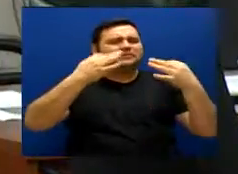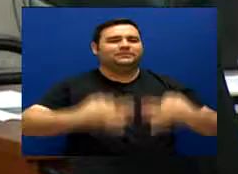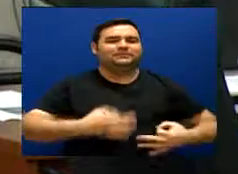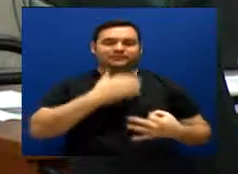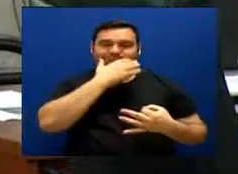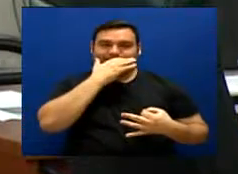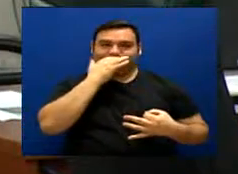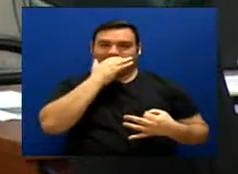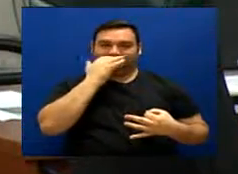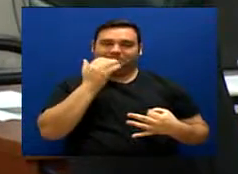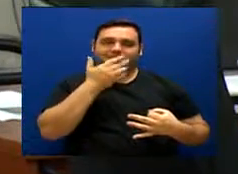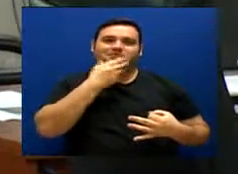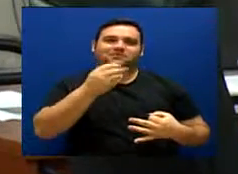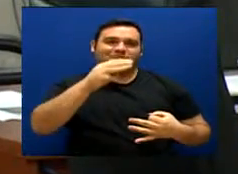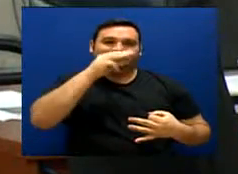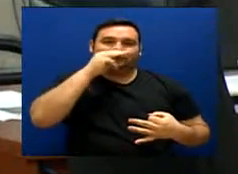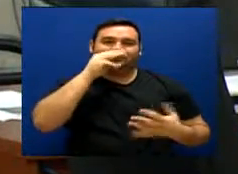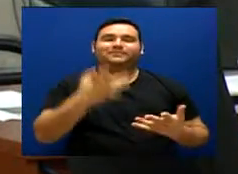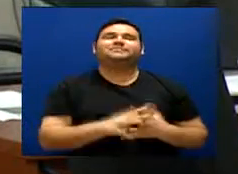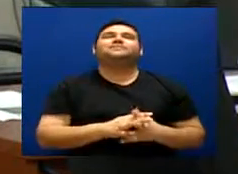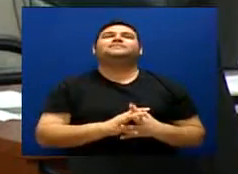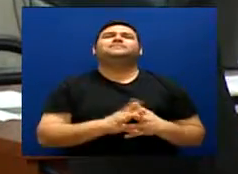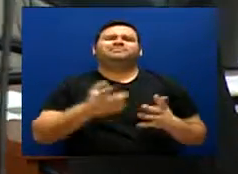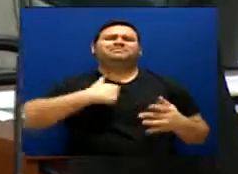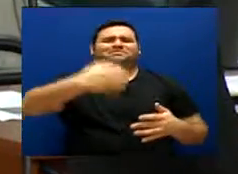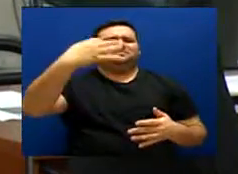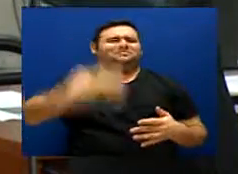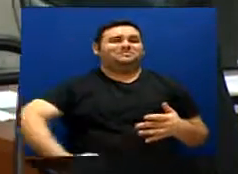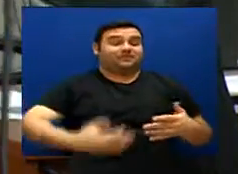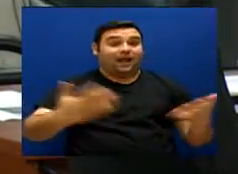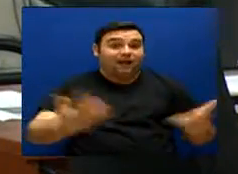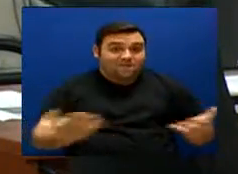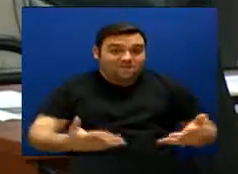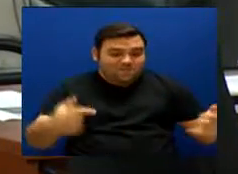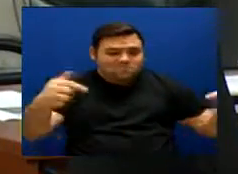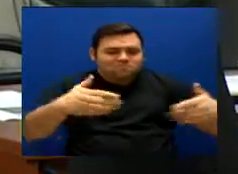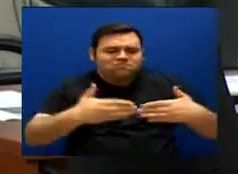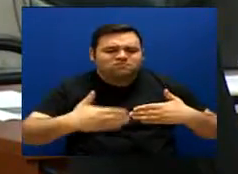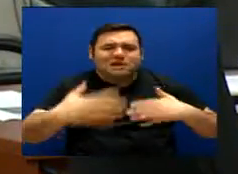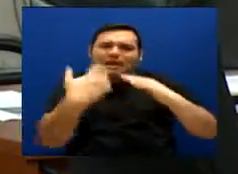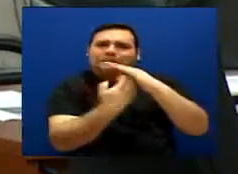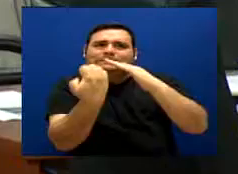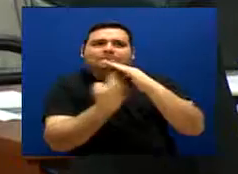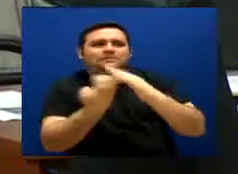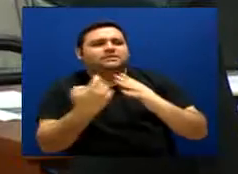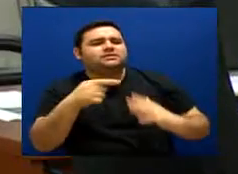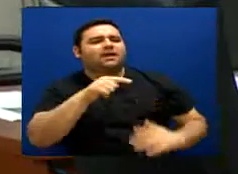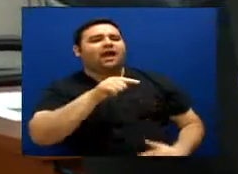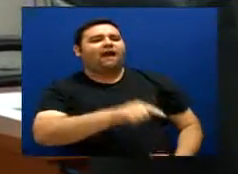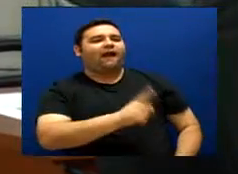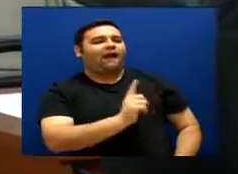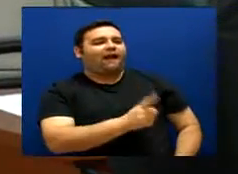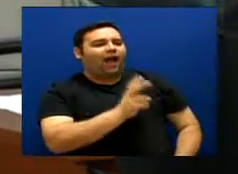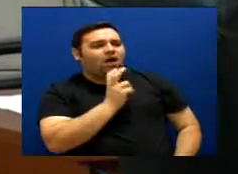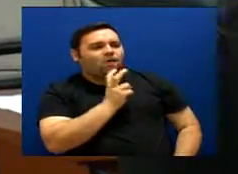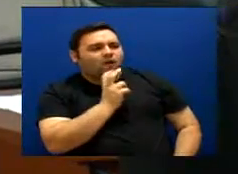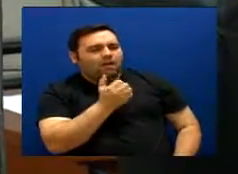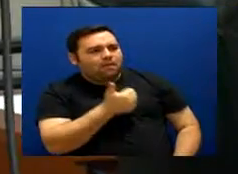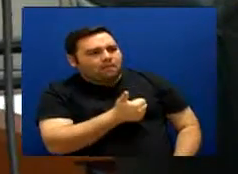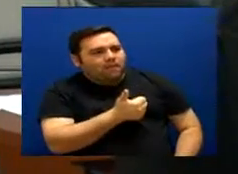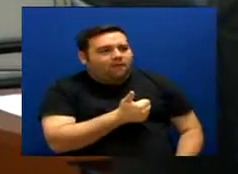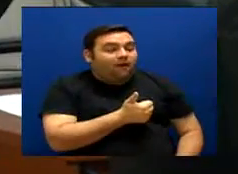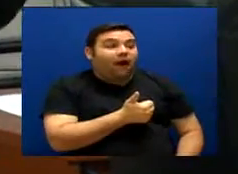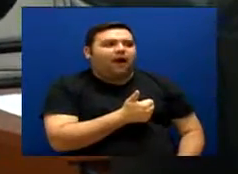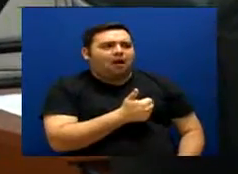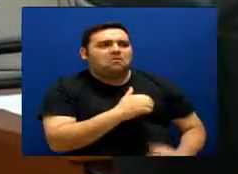certeza, o Martinez, né? Eu tenho certeza que a partir de agora as empresas vão olhar com bons olhos. Inclusive,